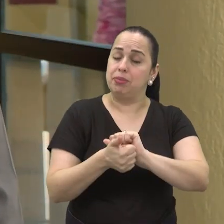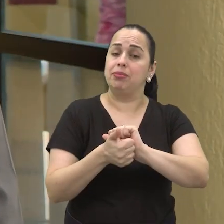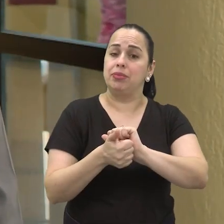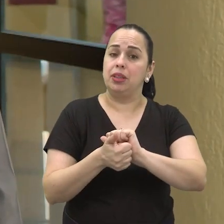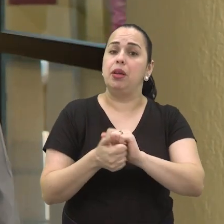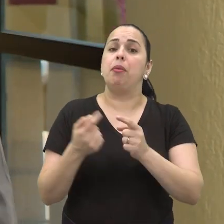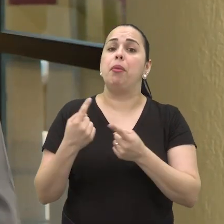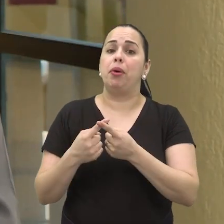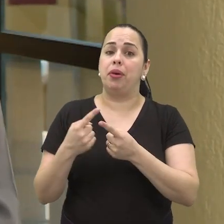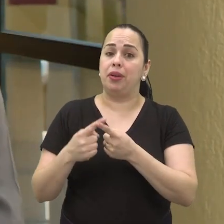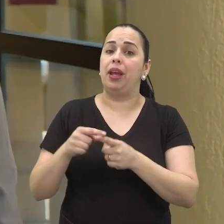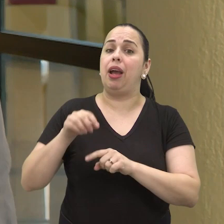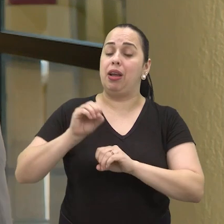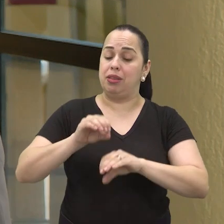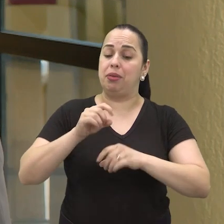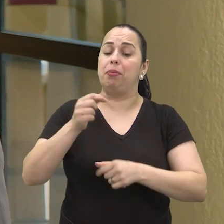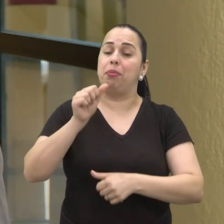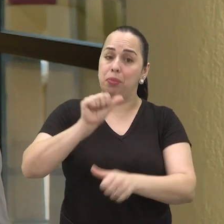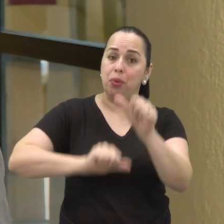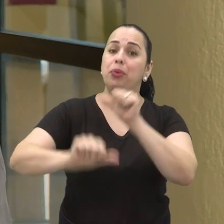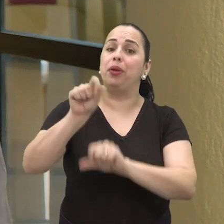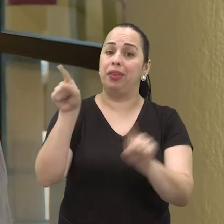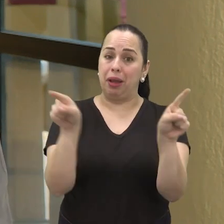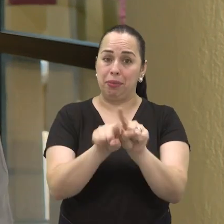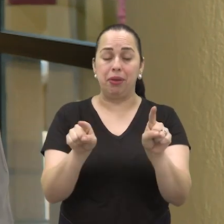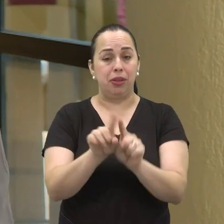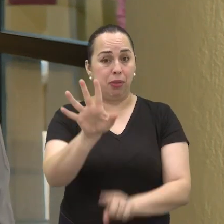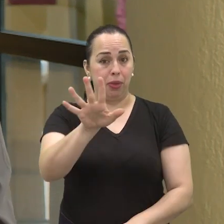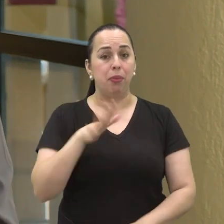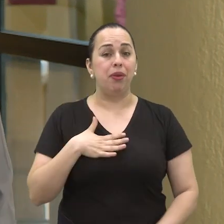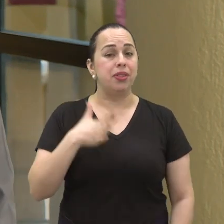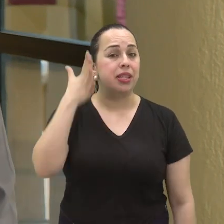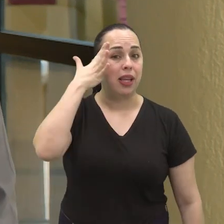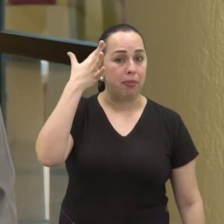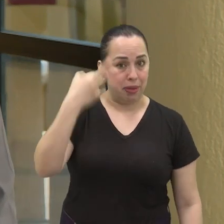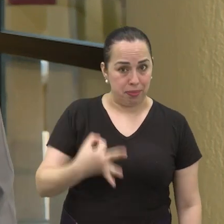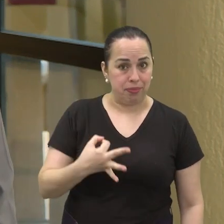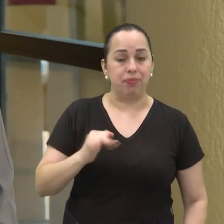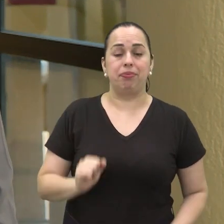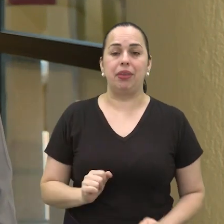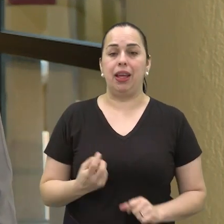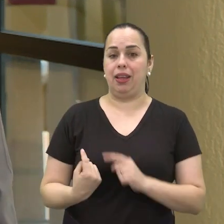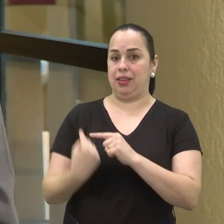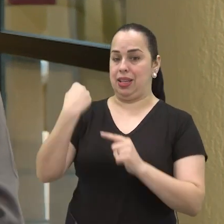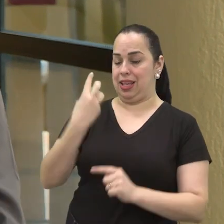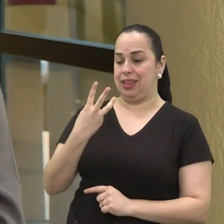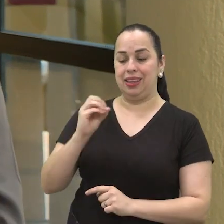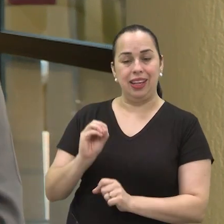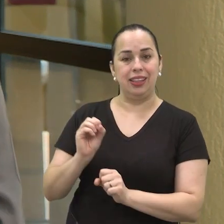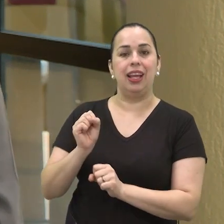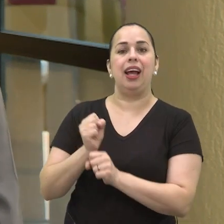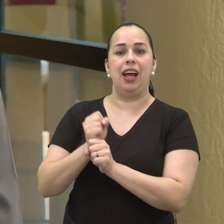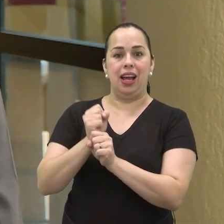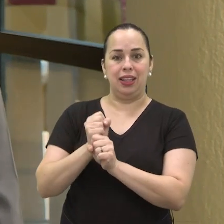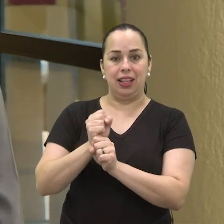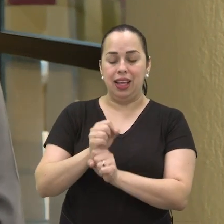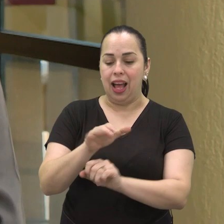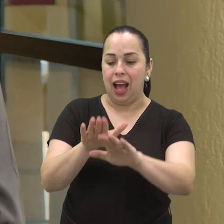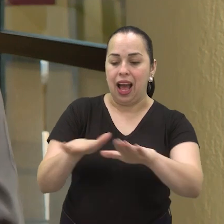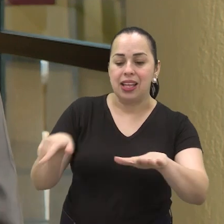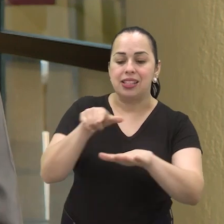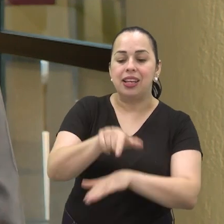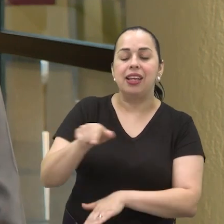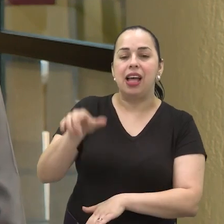sofreu mudanças, reflexo dos avanços da educação no país. Só para se ter uma ideia, há cerca de 30 anos, para ser